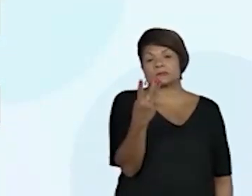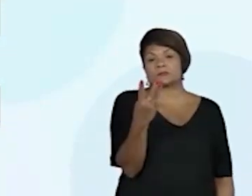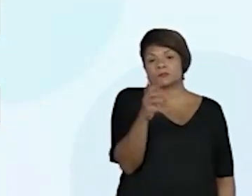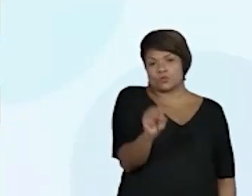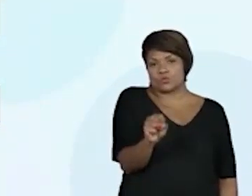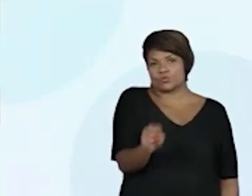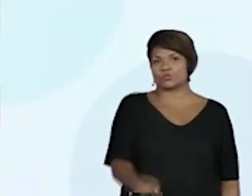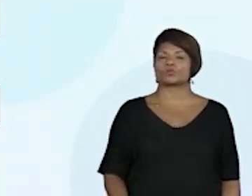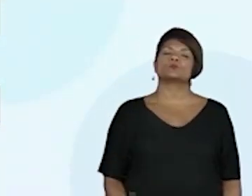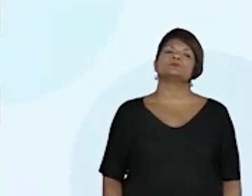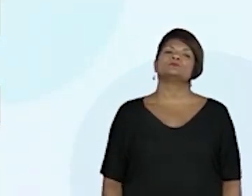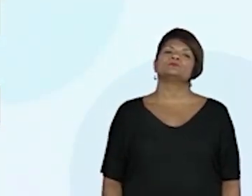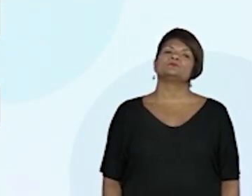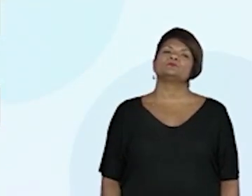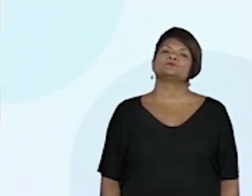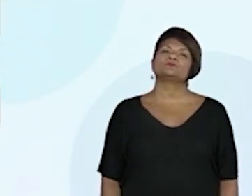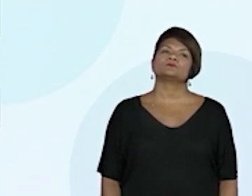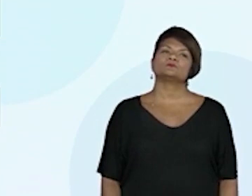138.